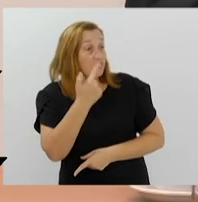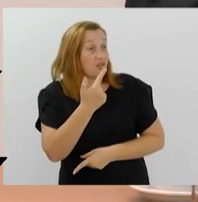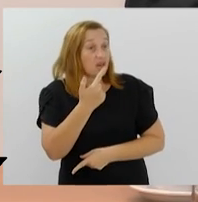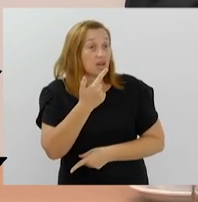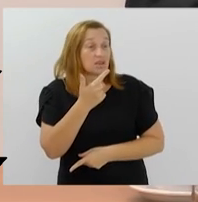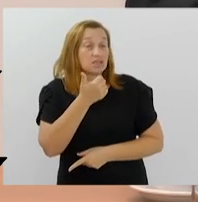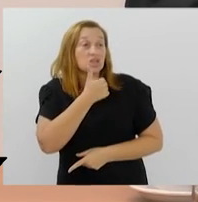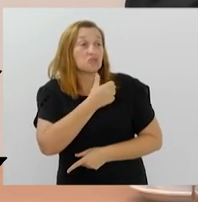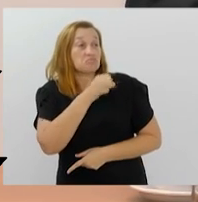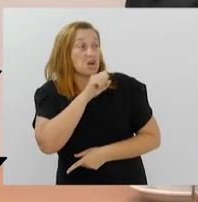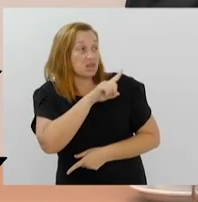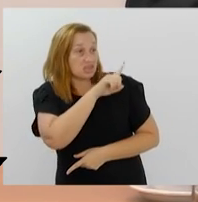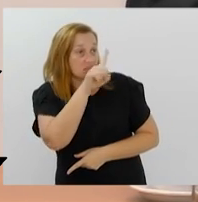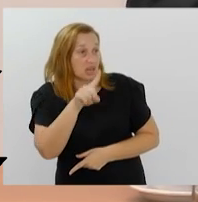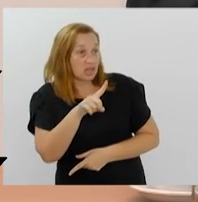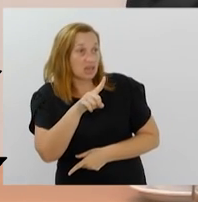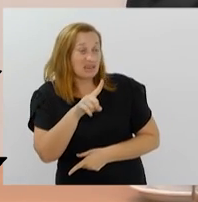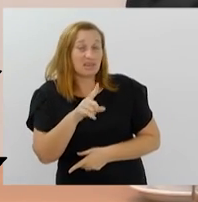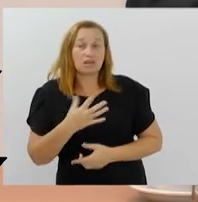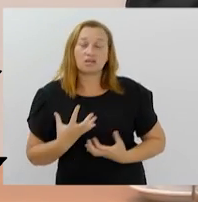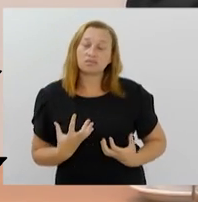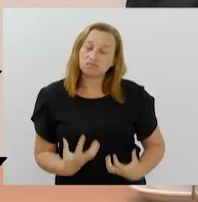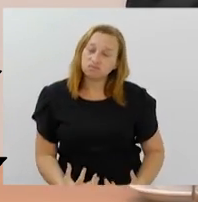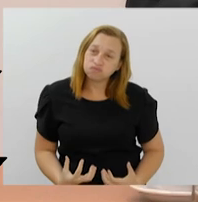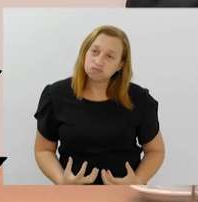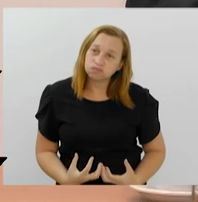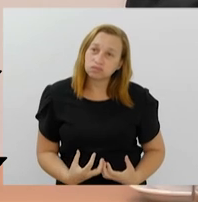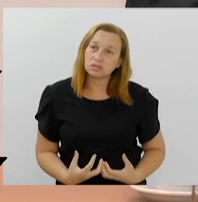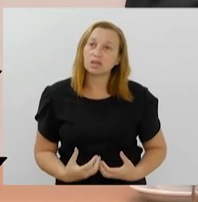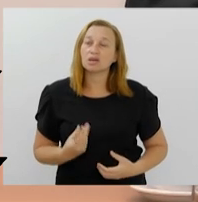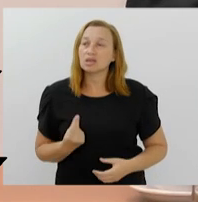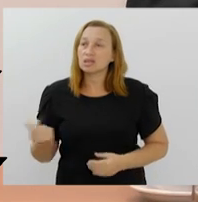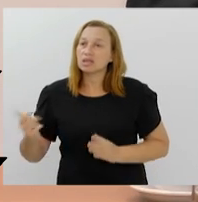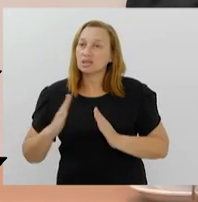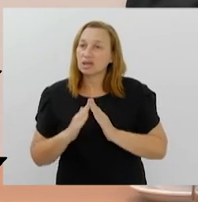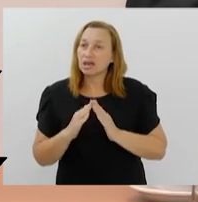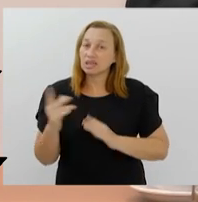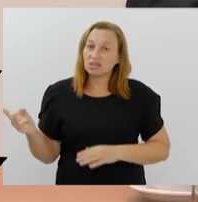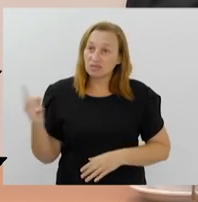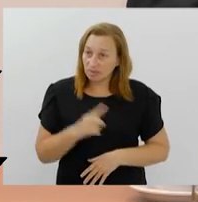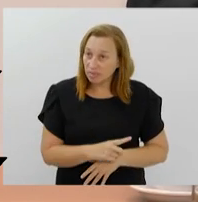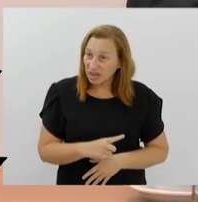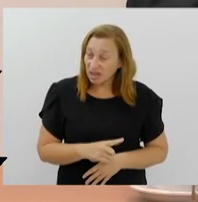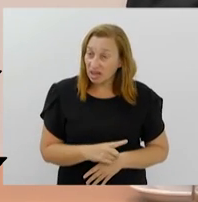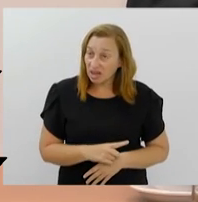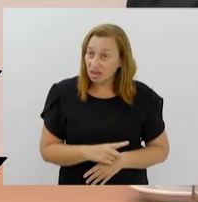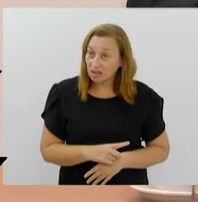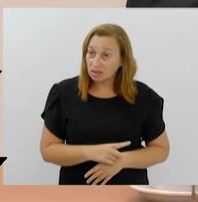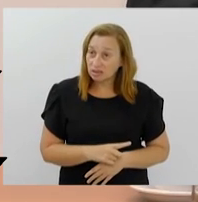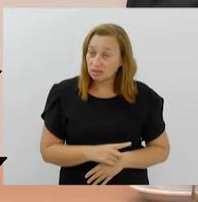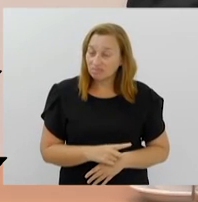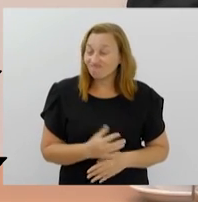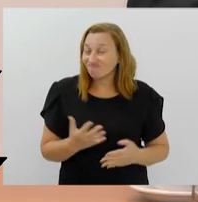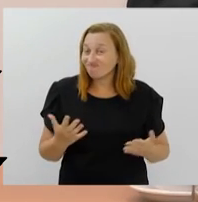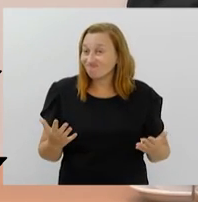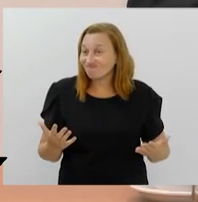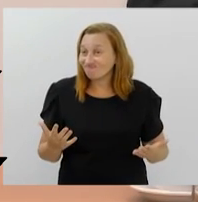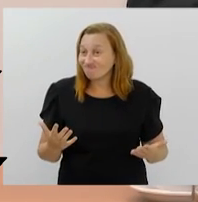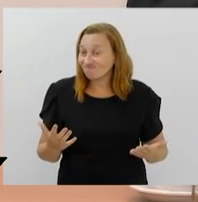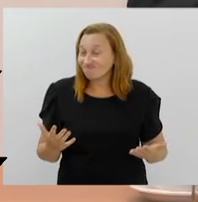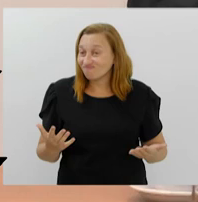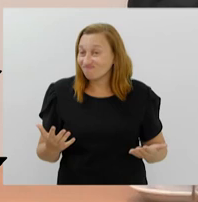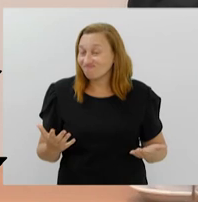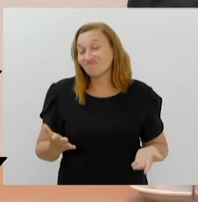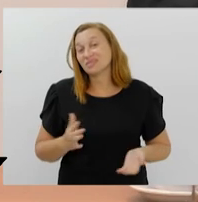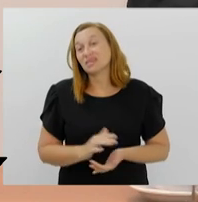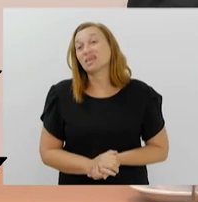mães aí ó cara de cansaço que essas mães estão de sair de casa de vir para cá ol assim eu